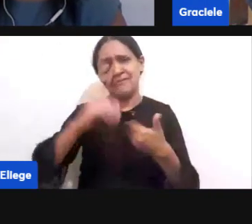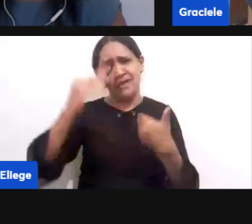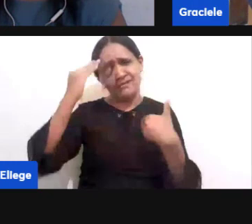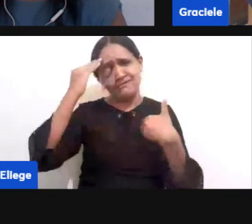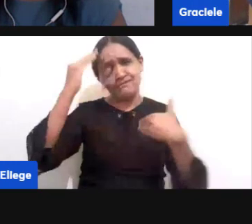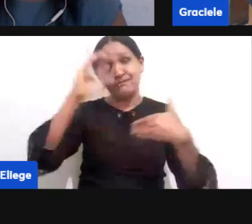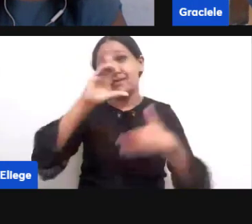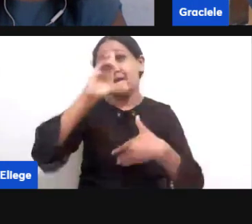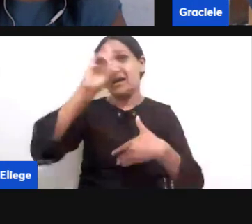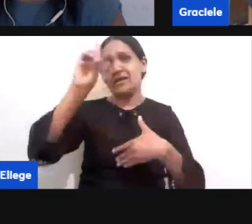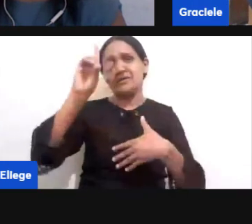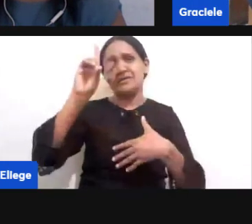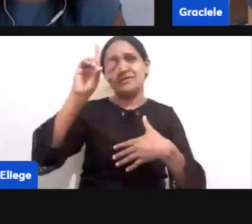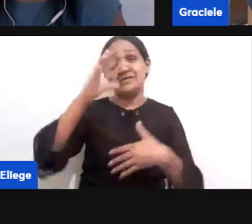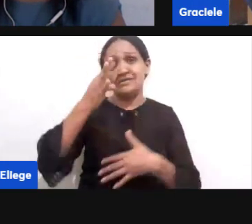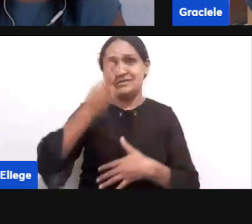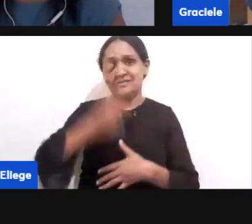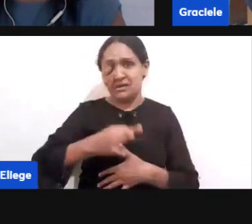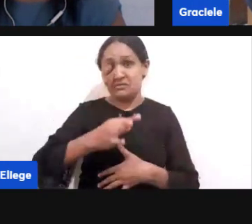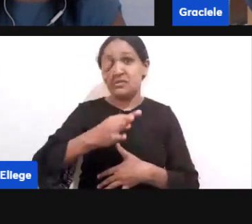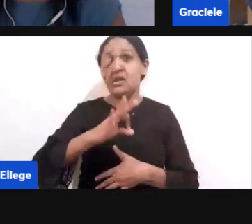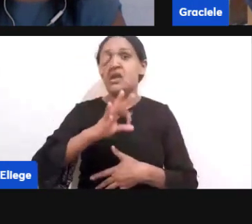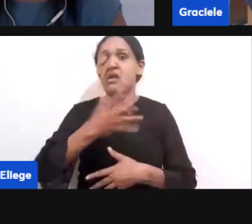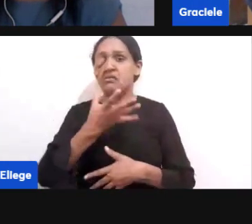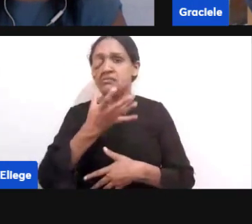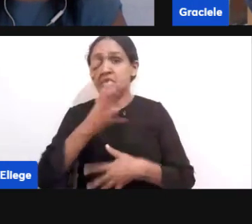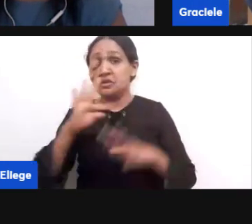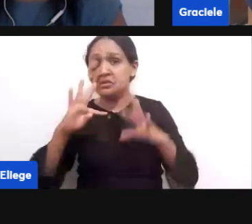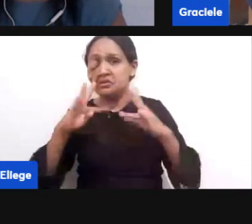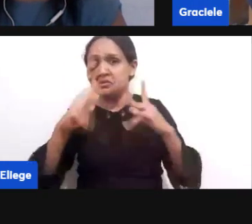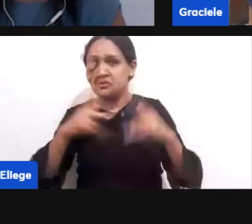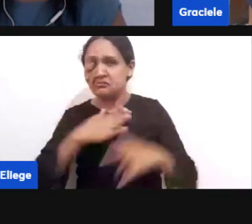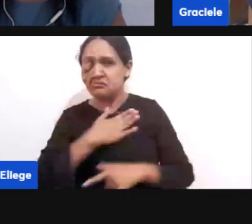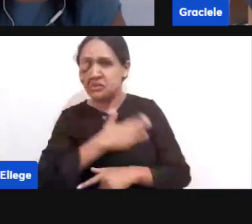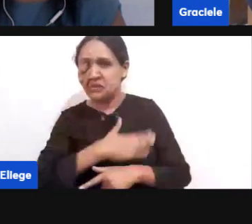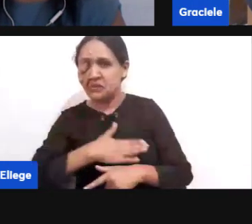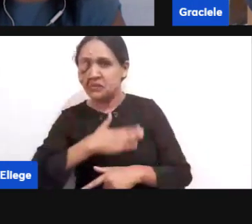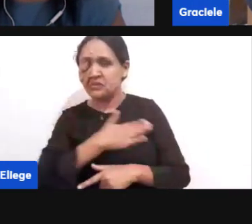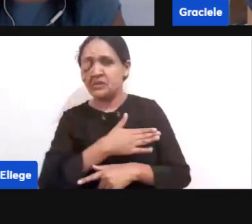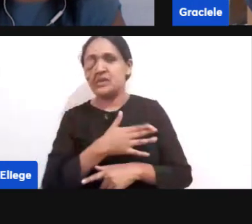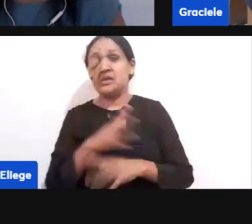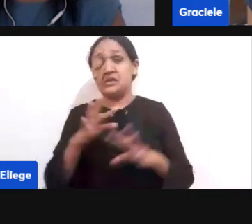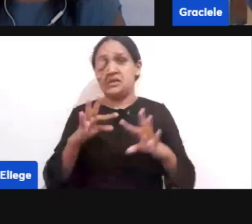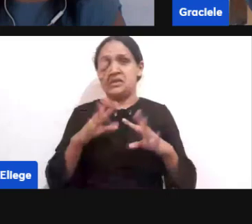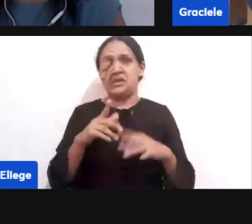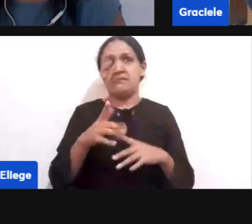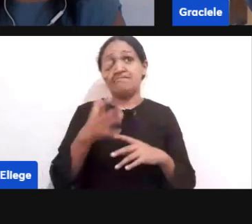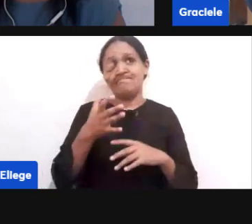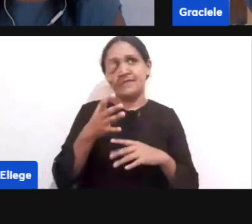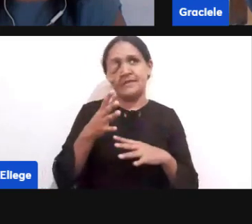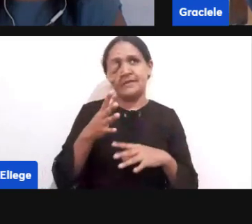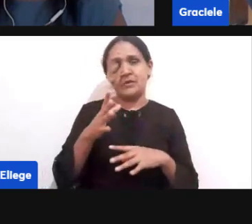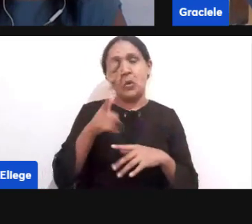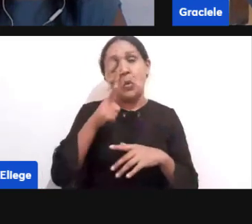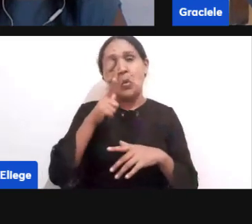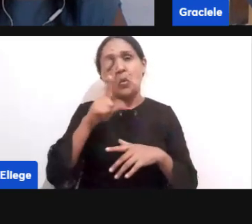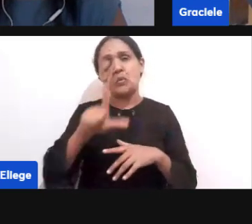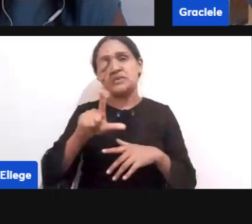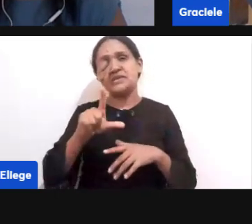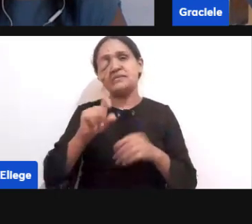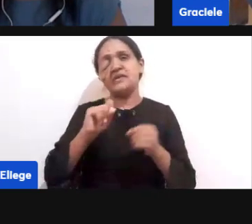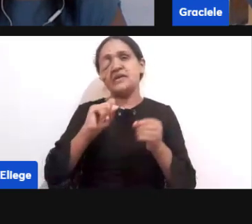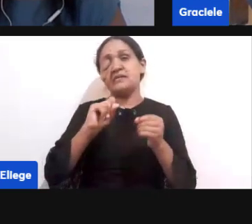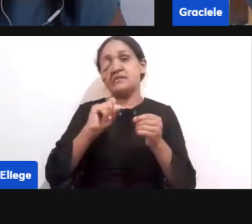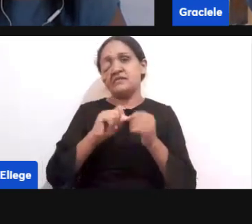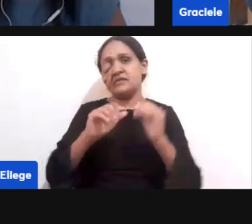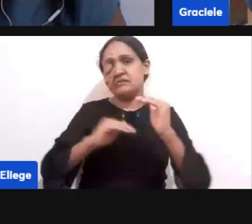vocês, professores, tenham gostado, espero que tenhamos contribuído para o fazer pedagógico